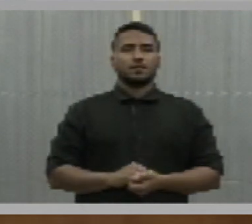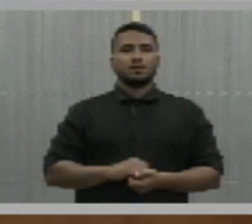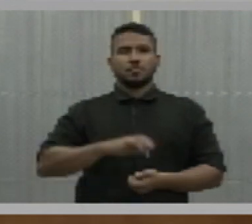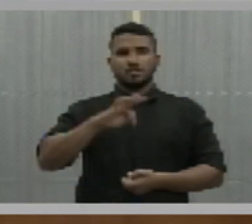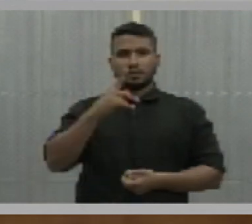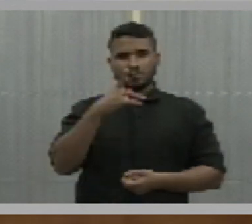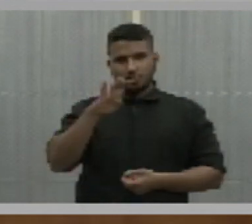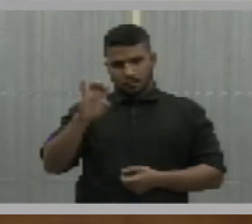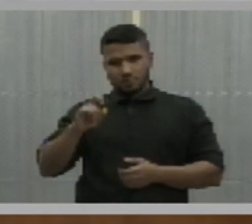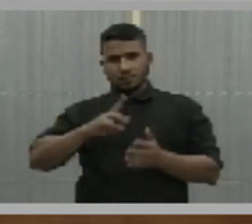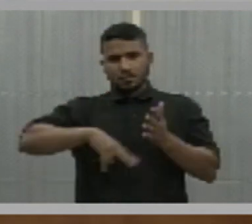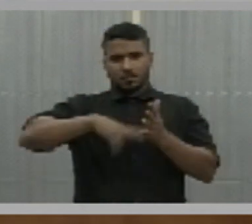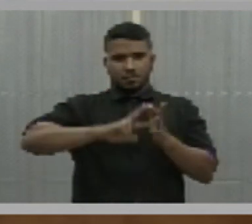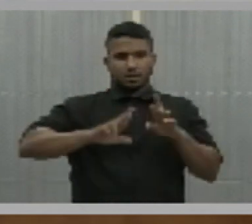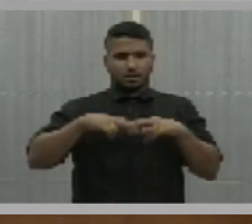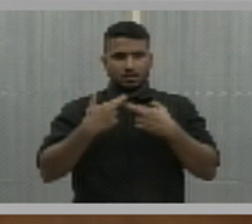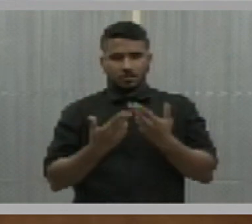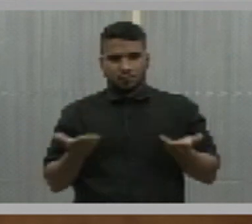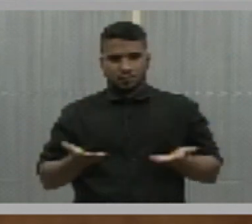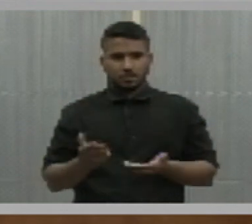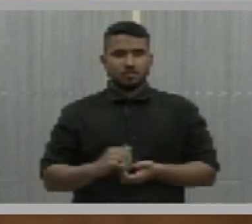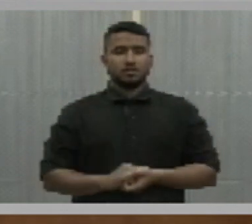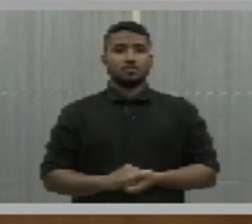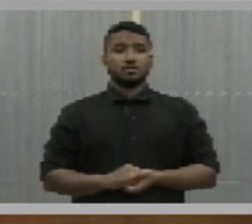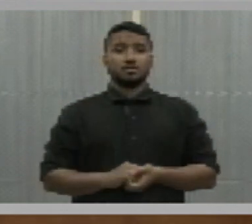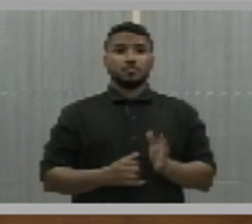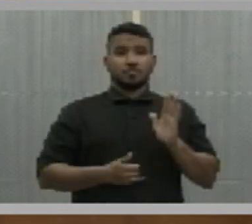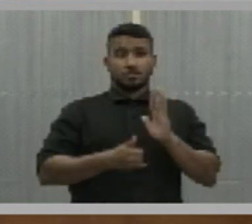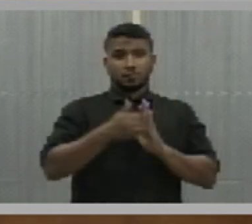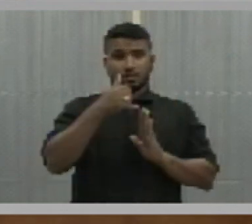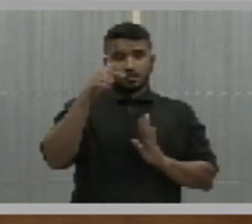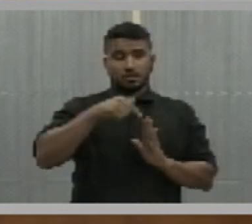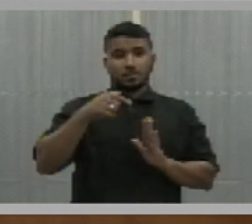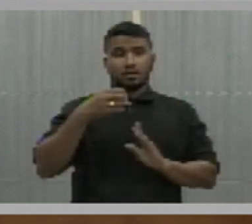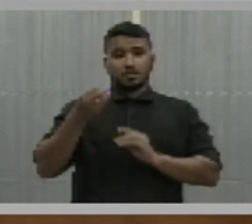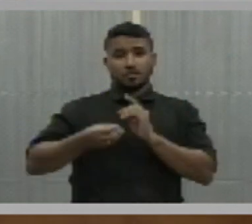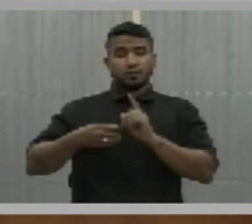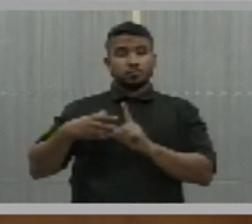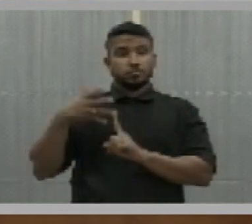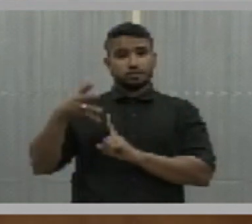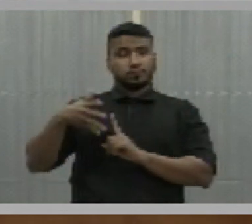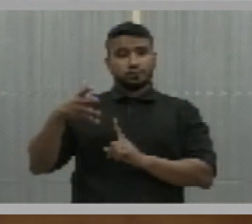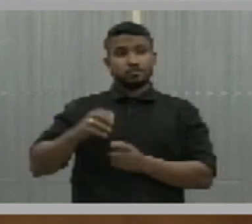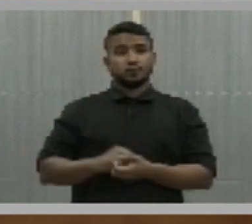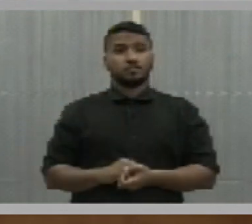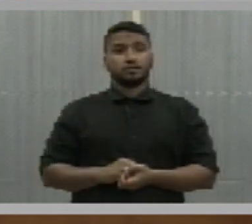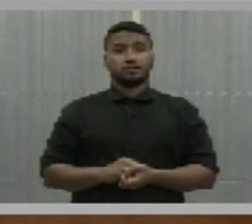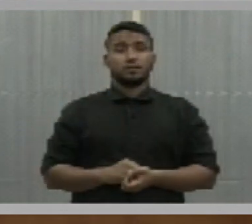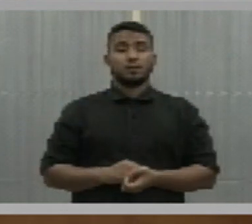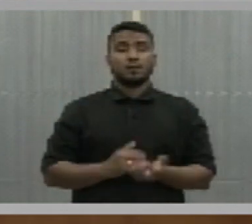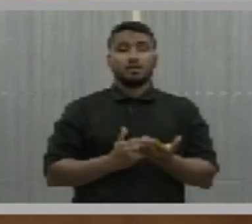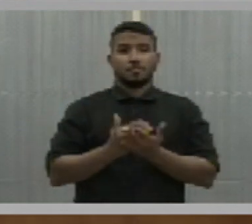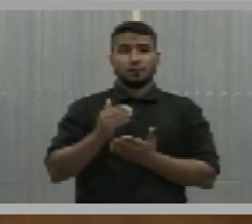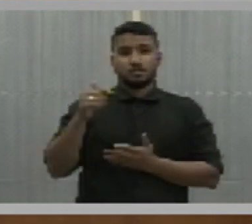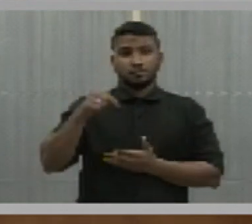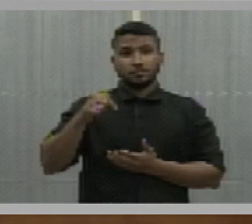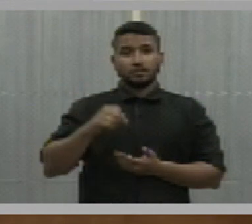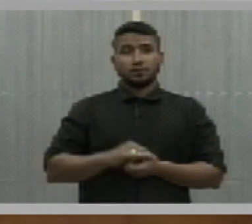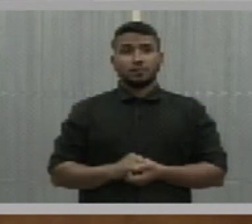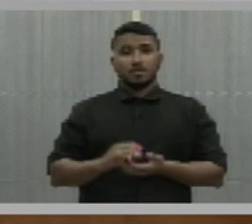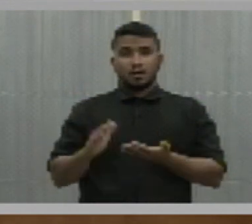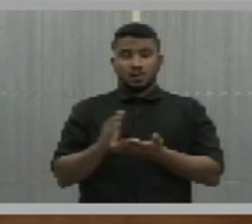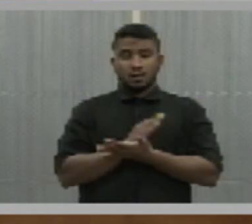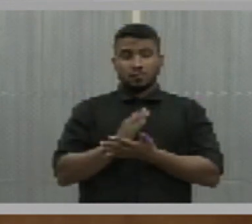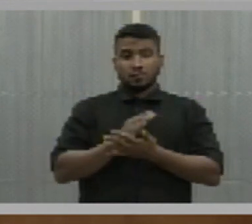na leitura do expediente dessa sessão. Está inscrito como orador, iniciando os